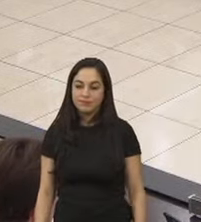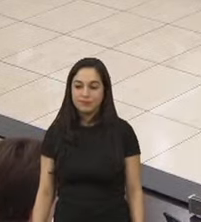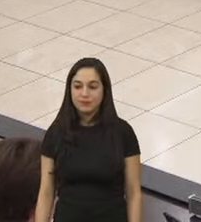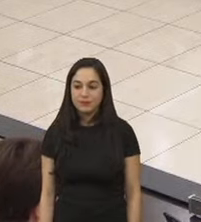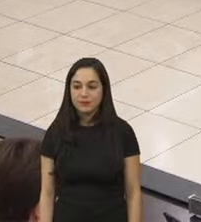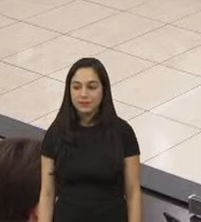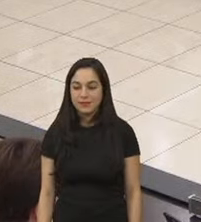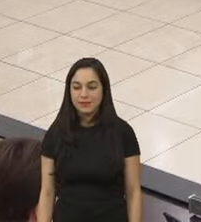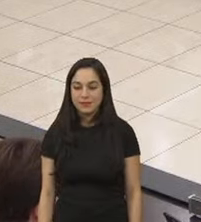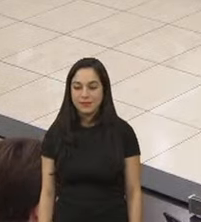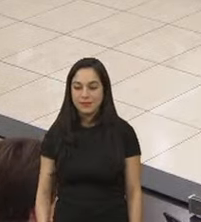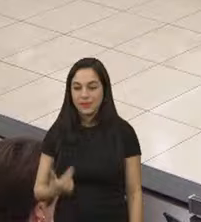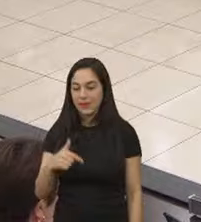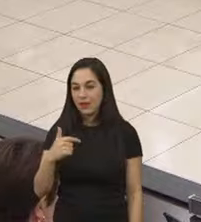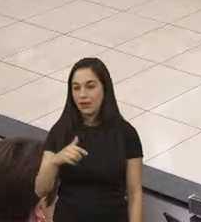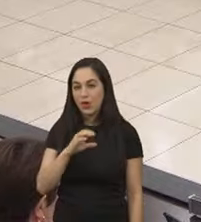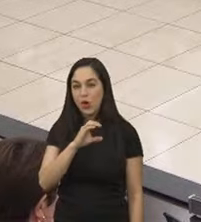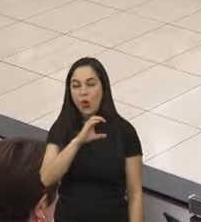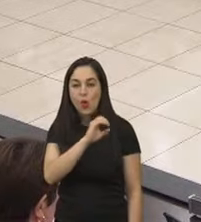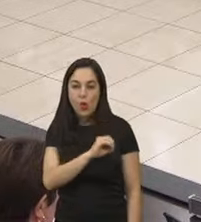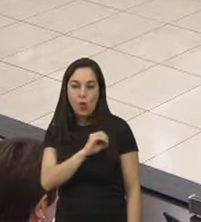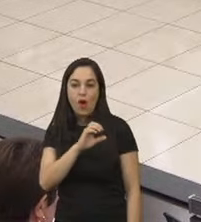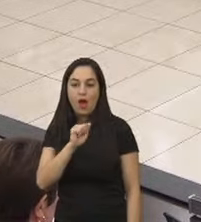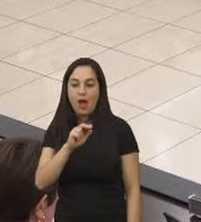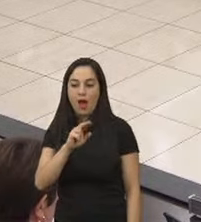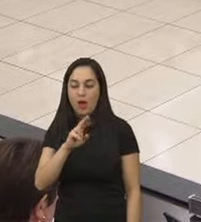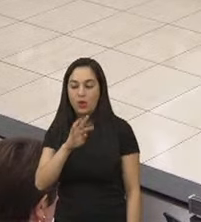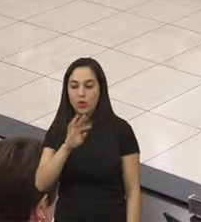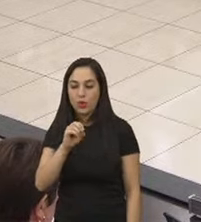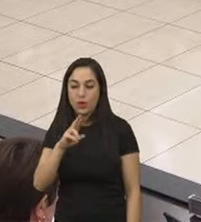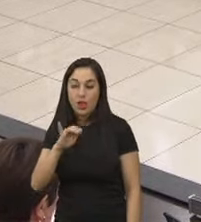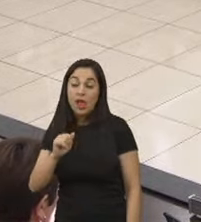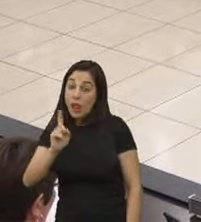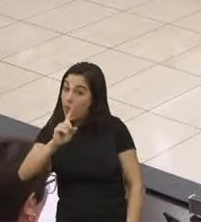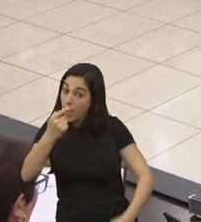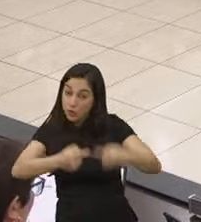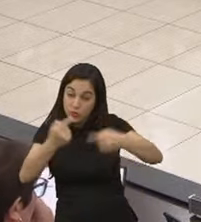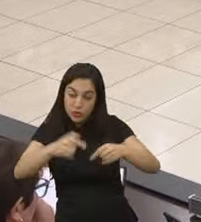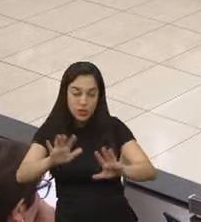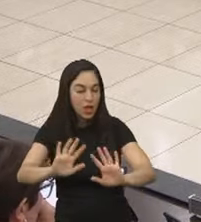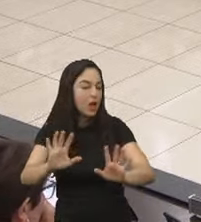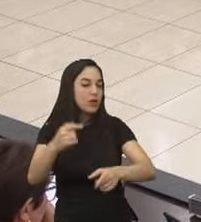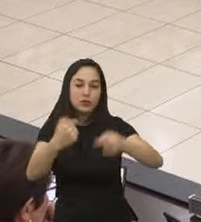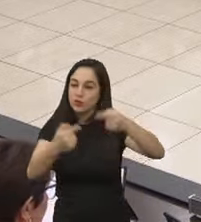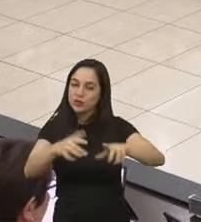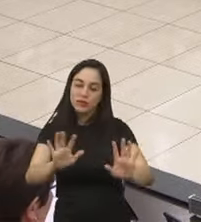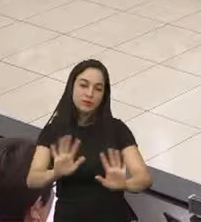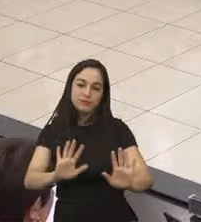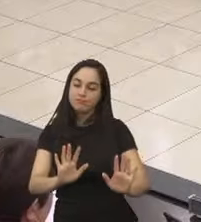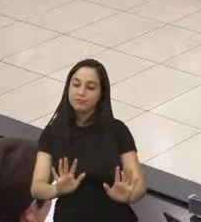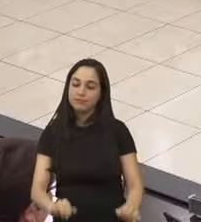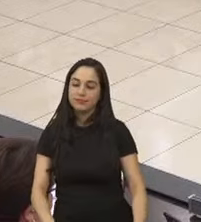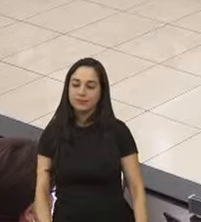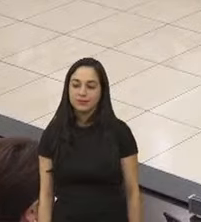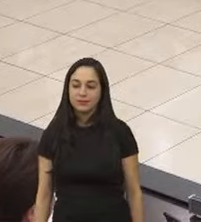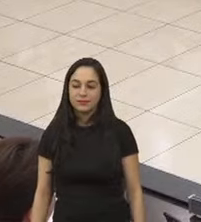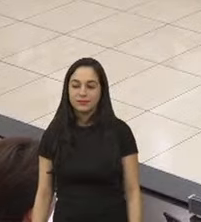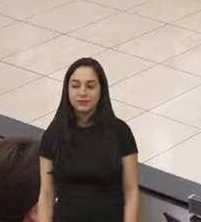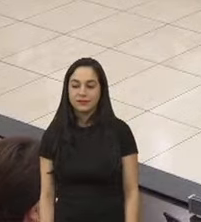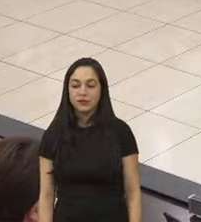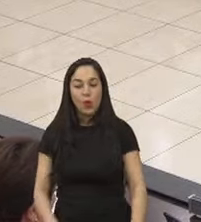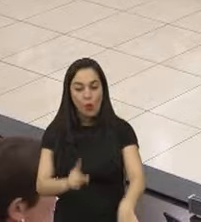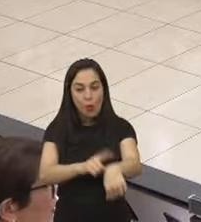Não existe coautoria nesse projeto. Não há discussão, não há discussão. Que coautoria? O tempo